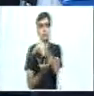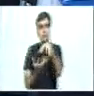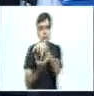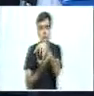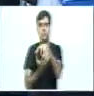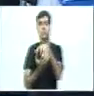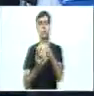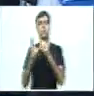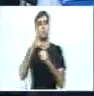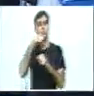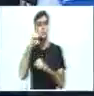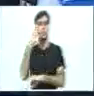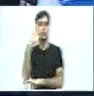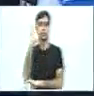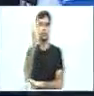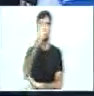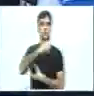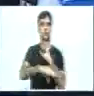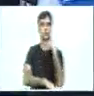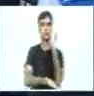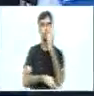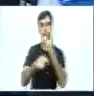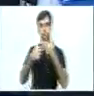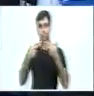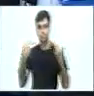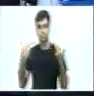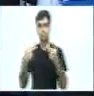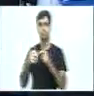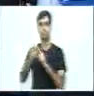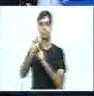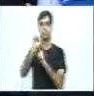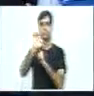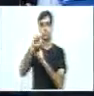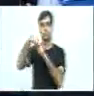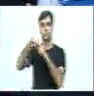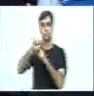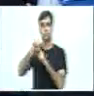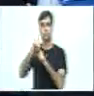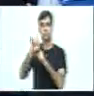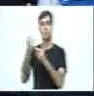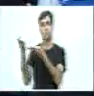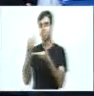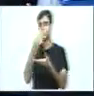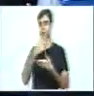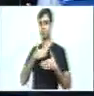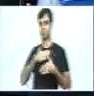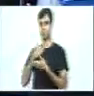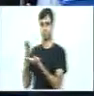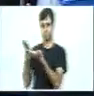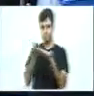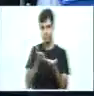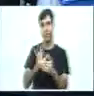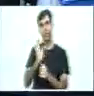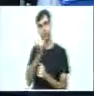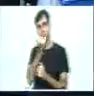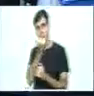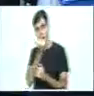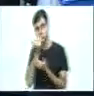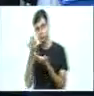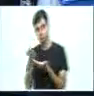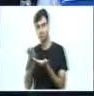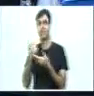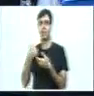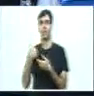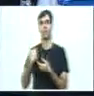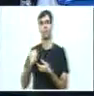meio ambiente, SEMAD. Dalisson, seja bem-vindo e já, de antemão, peço desculpas